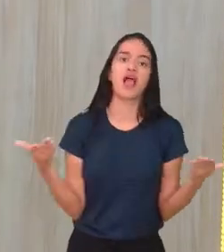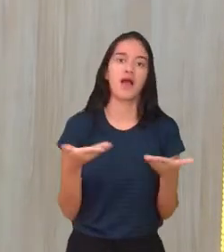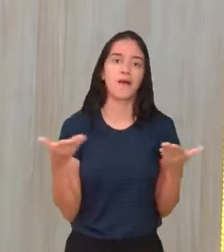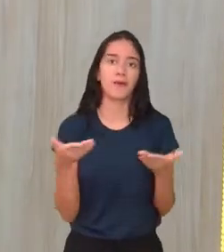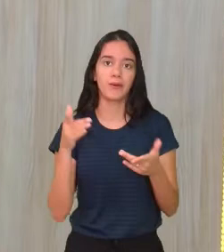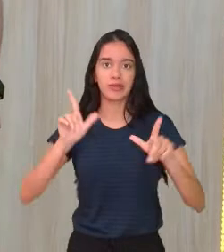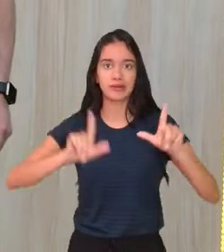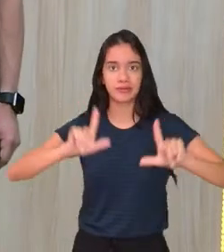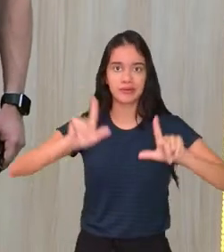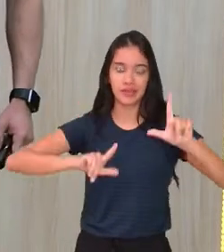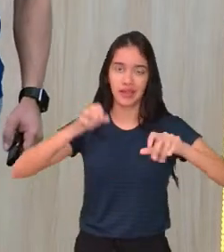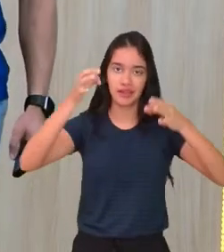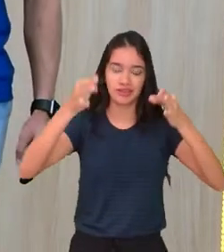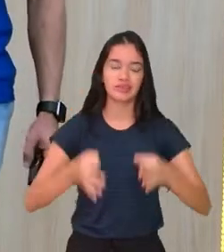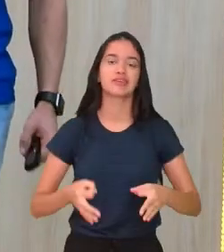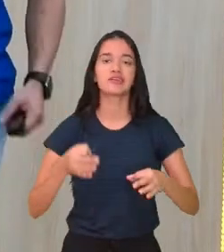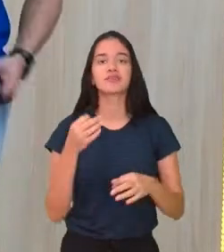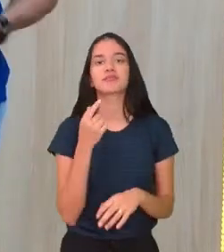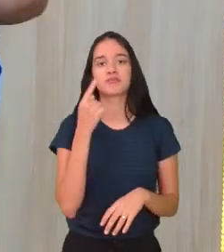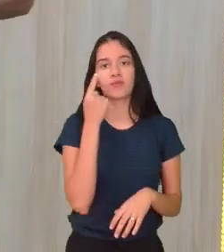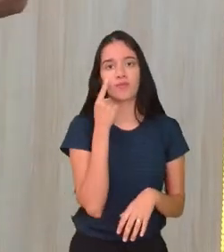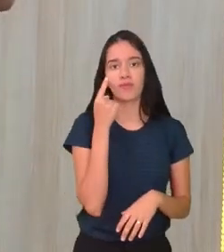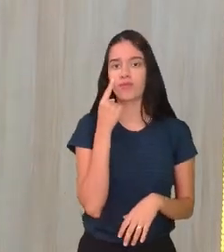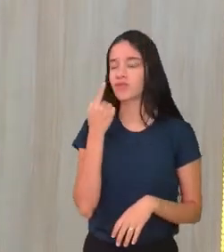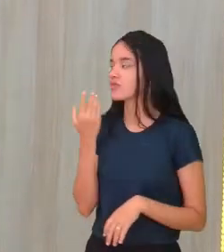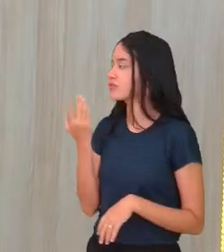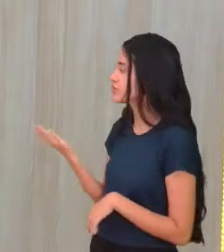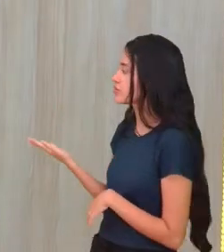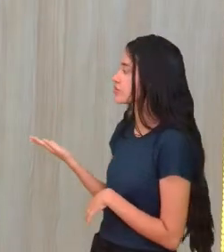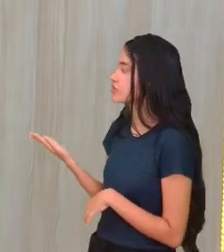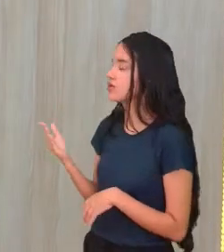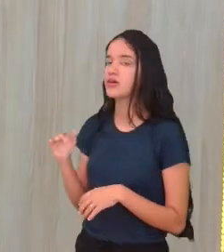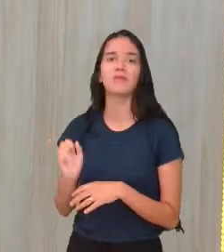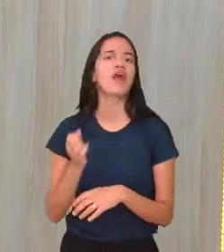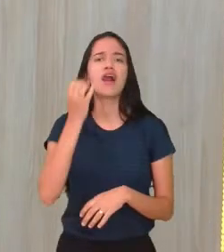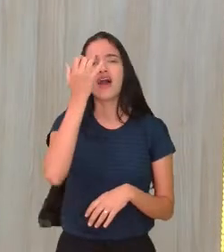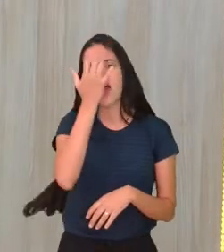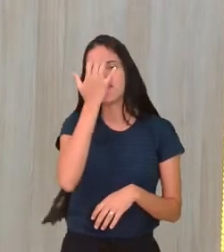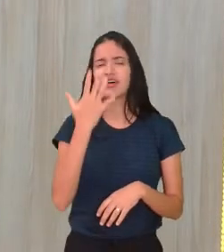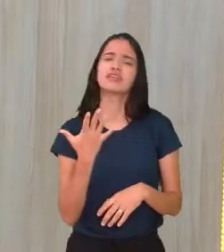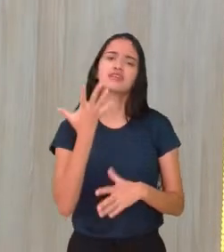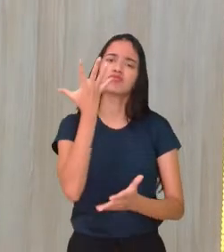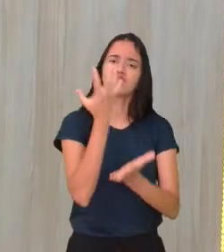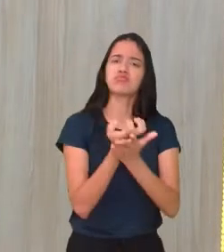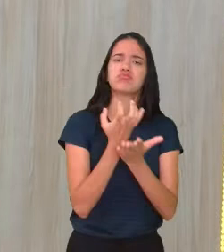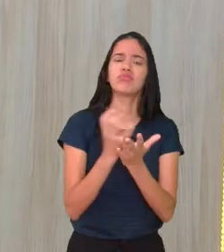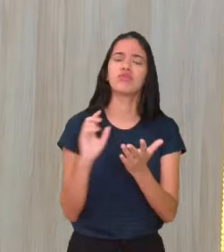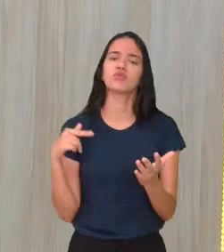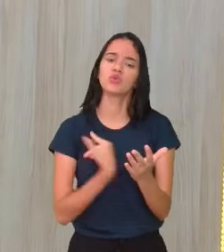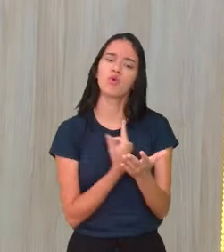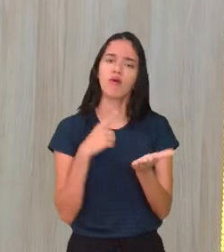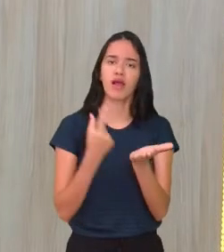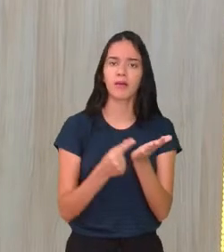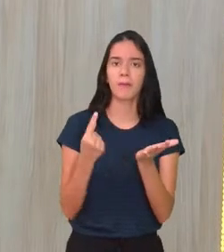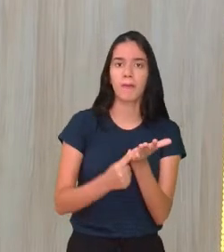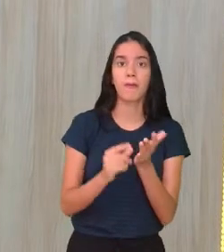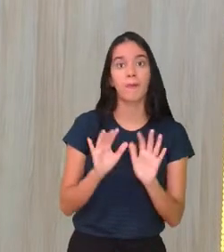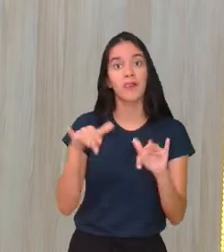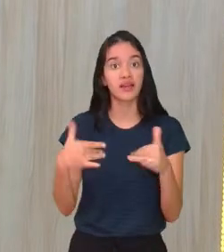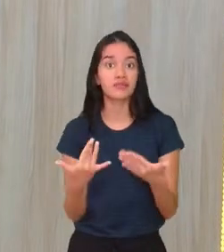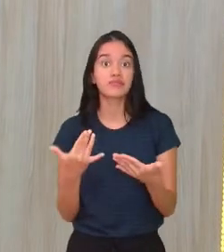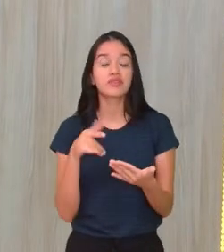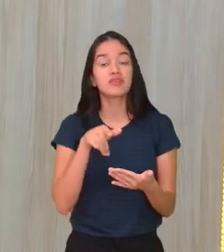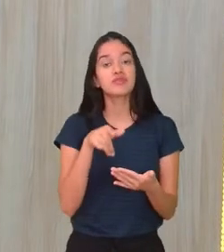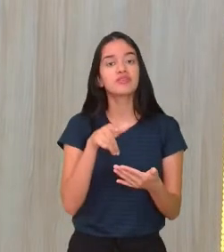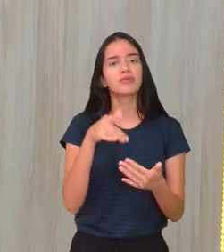sua tela, certo? Esses QR Codes é para facilitar aí você a baixar o nosso aplicativo. Então você vai pegar